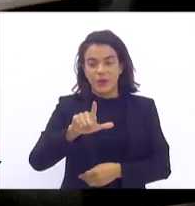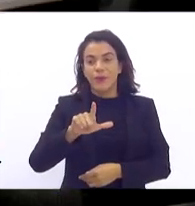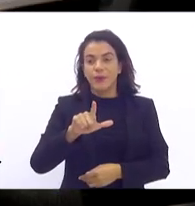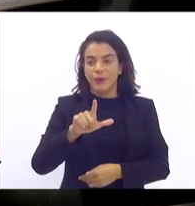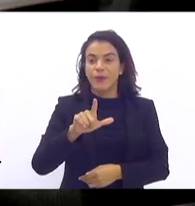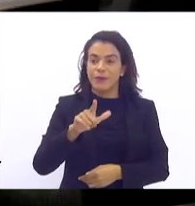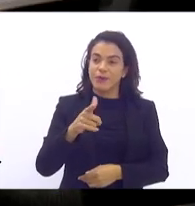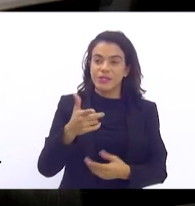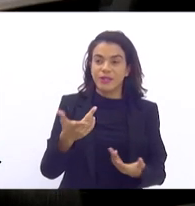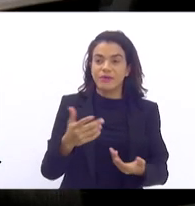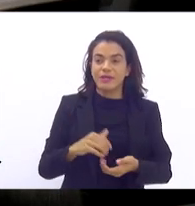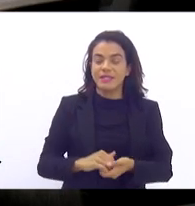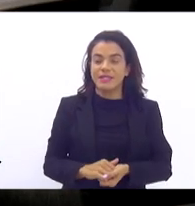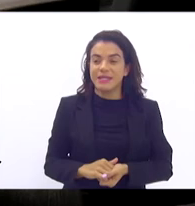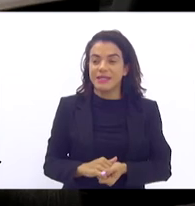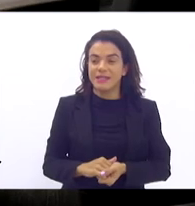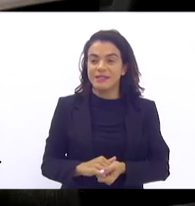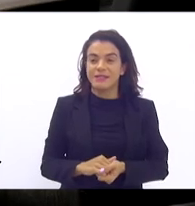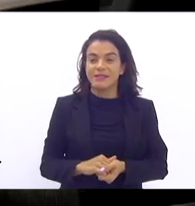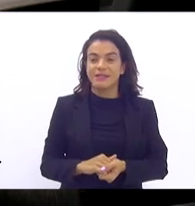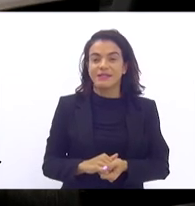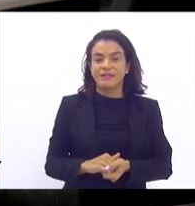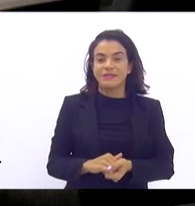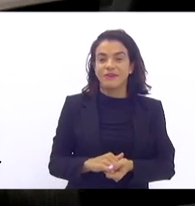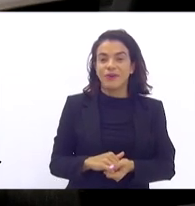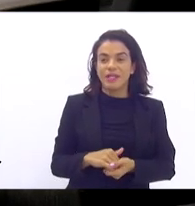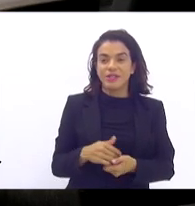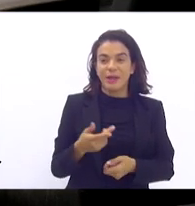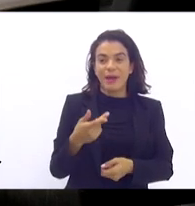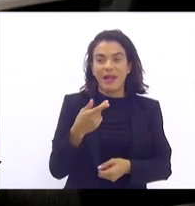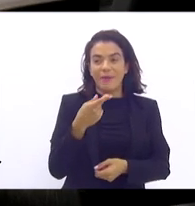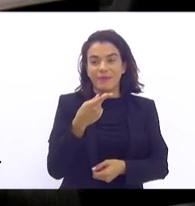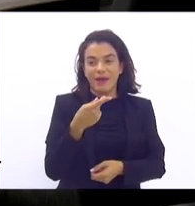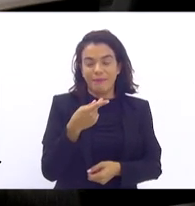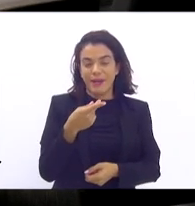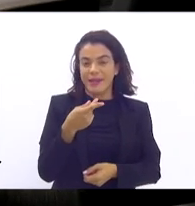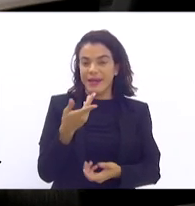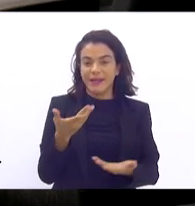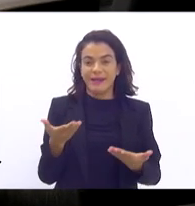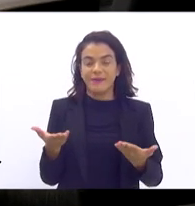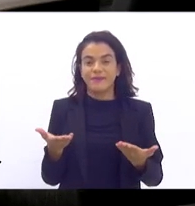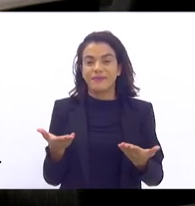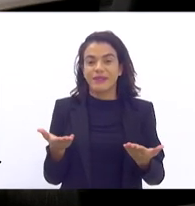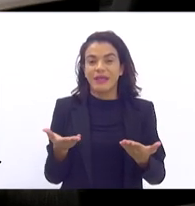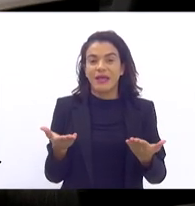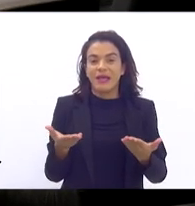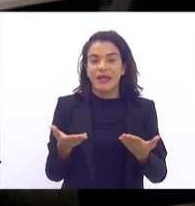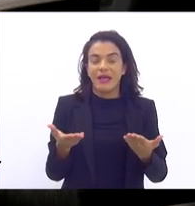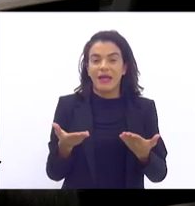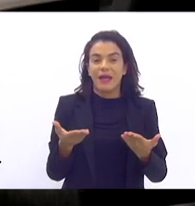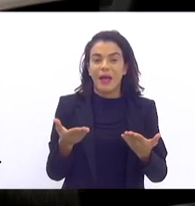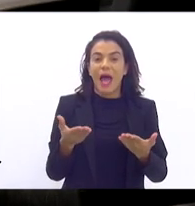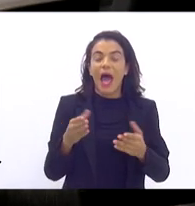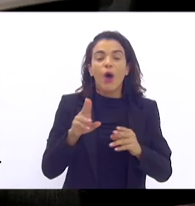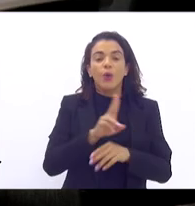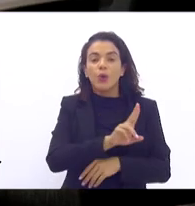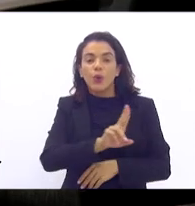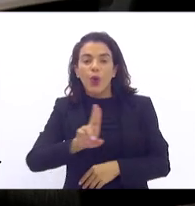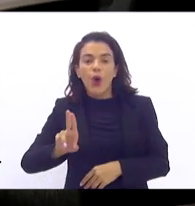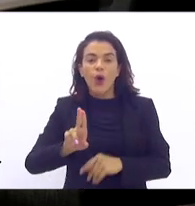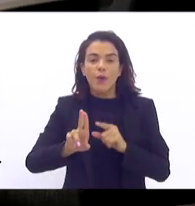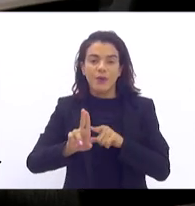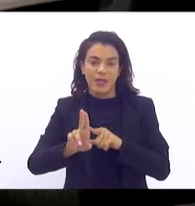de nós revermos Esse regime de recuperação fiscal que ele não cumpre sequer A nomenclatura